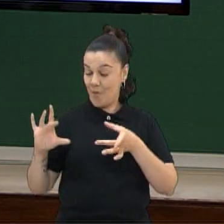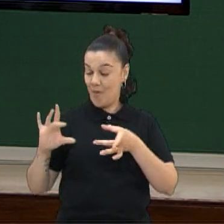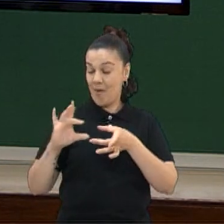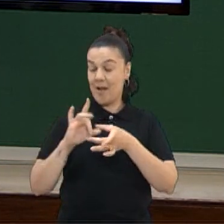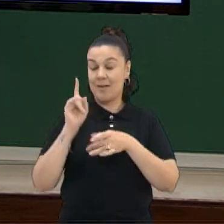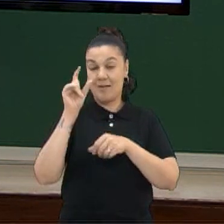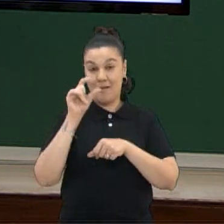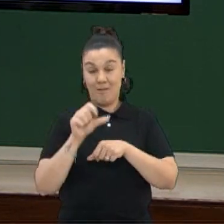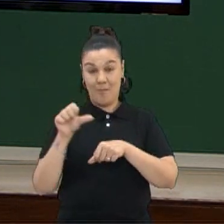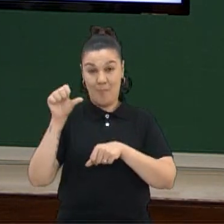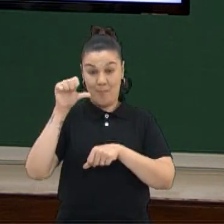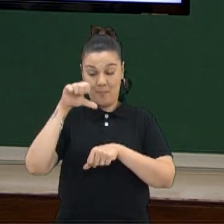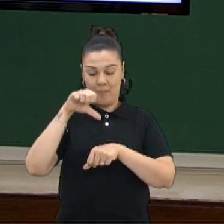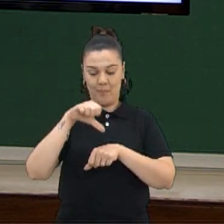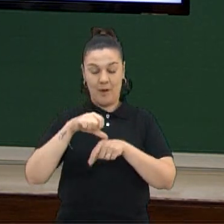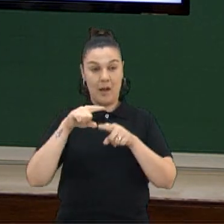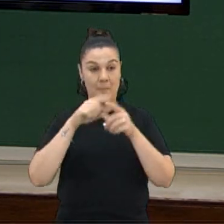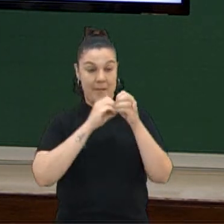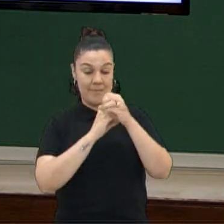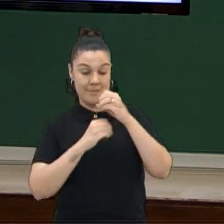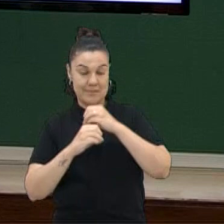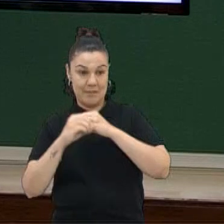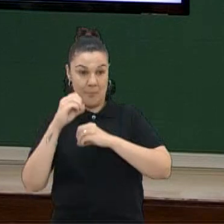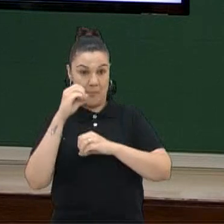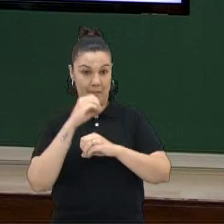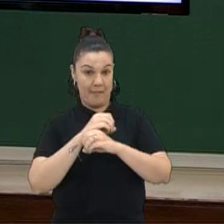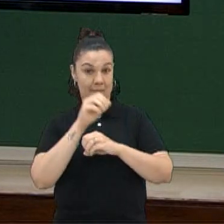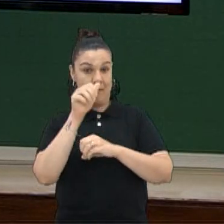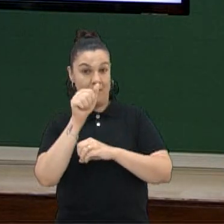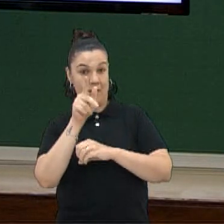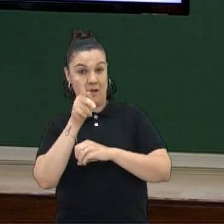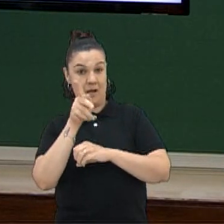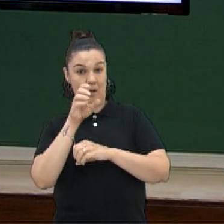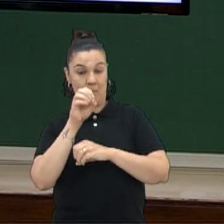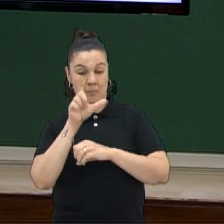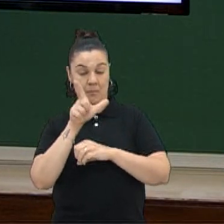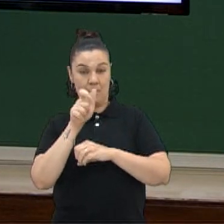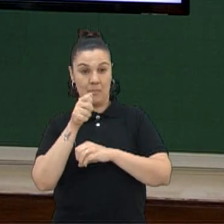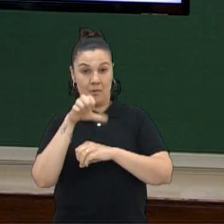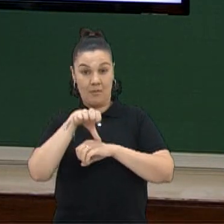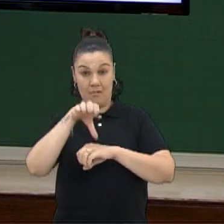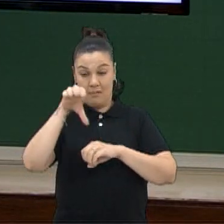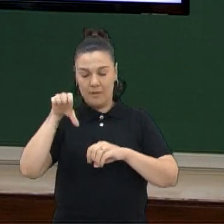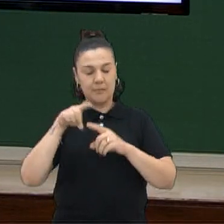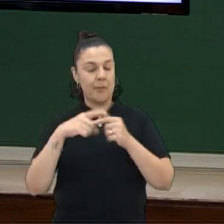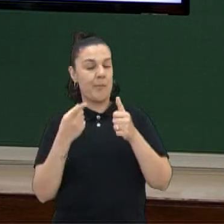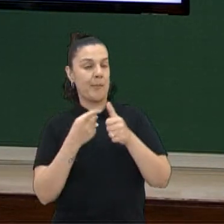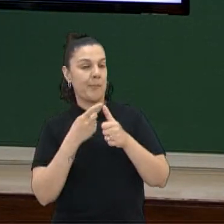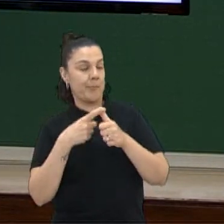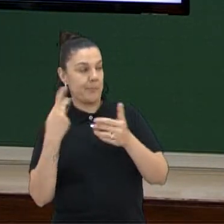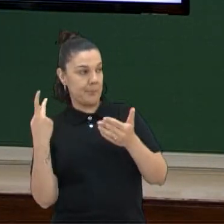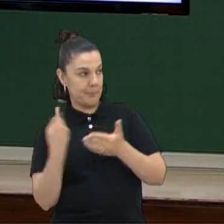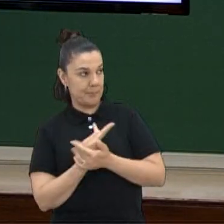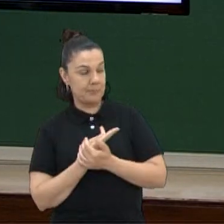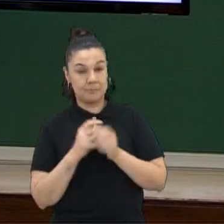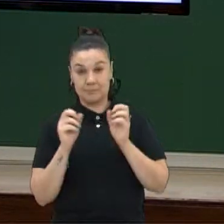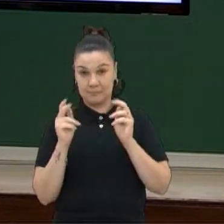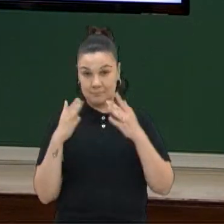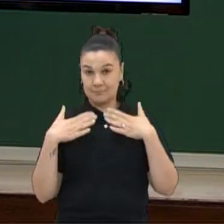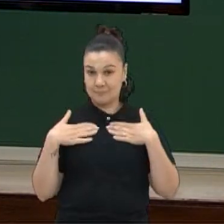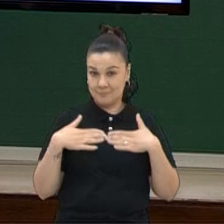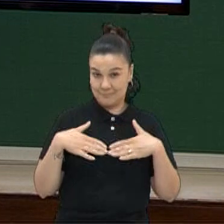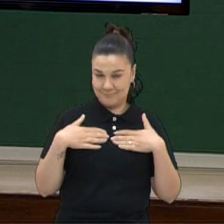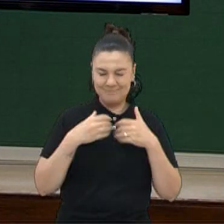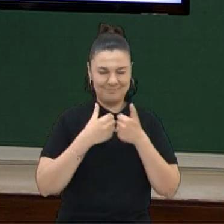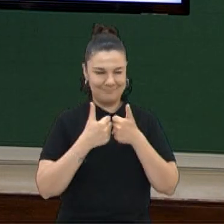polar, mas a molécula é apolar. Então, a primeira está errada, certo?